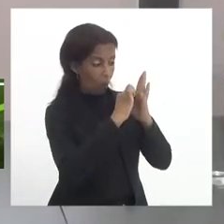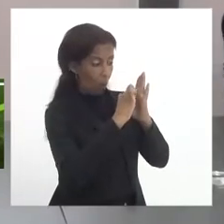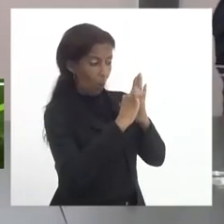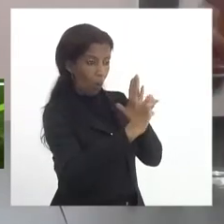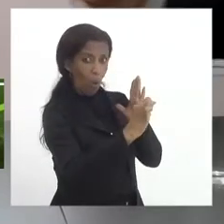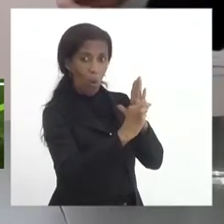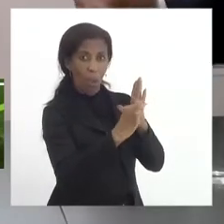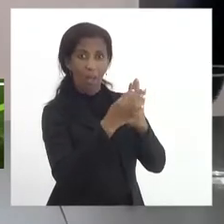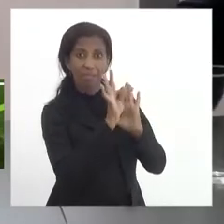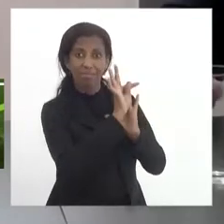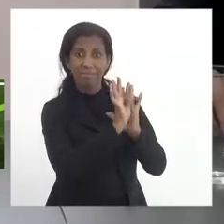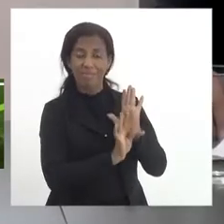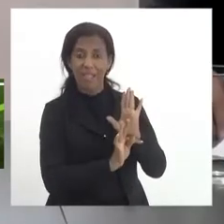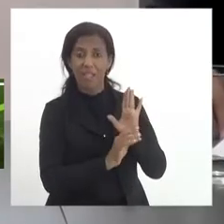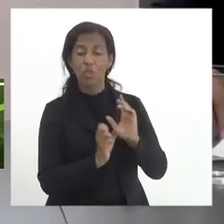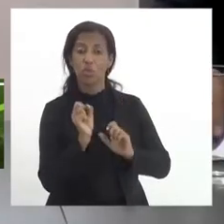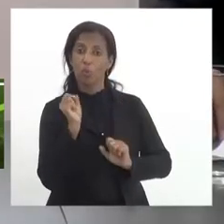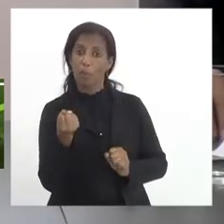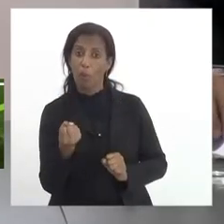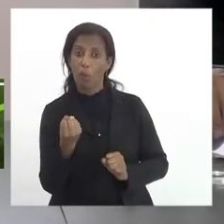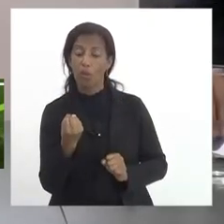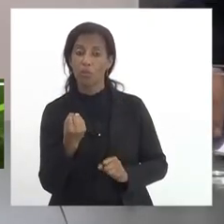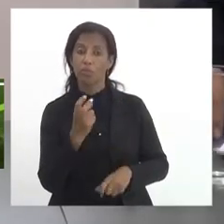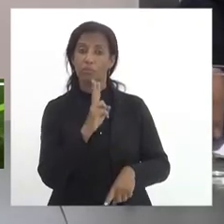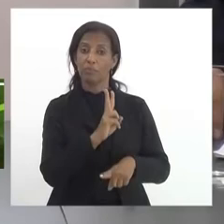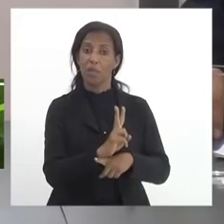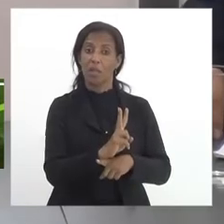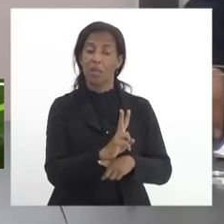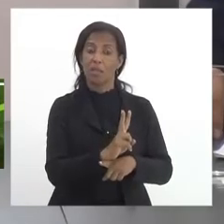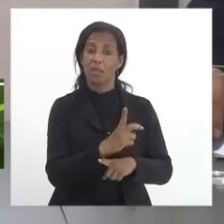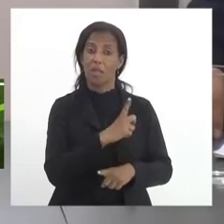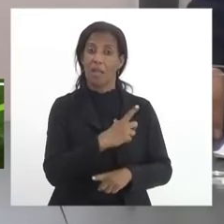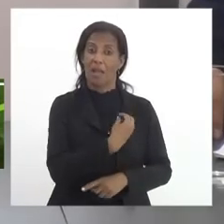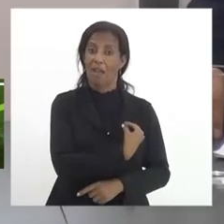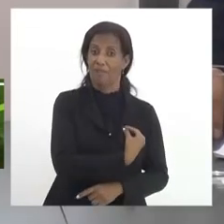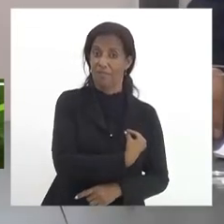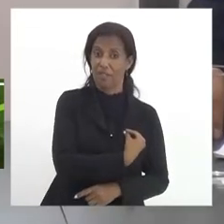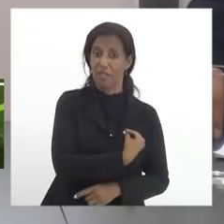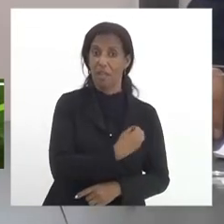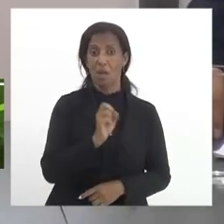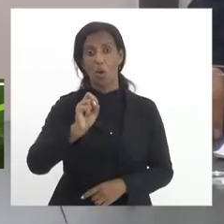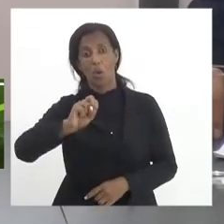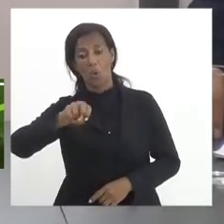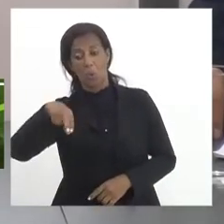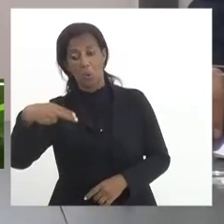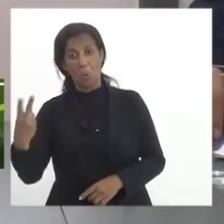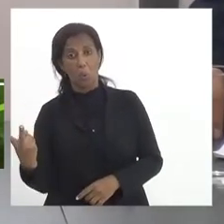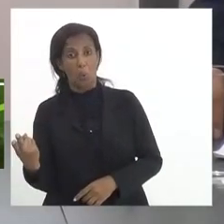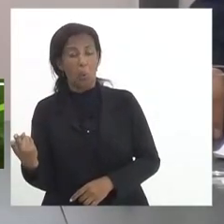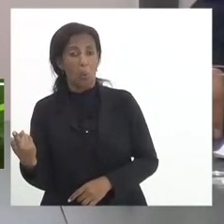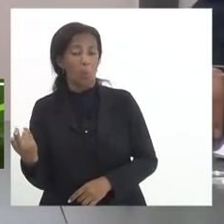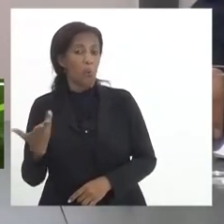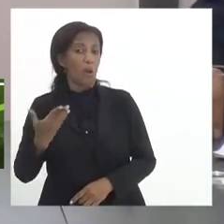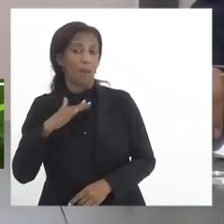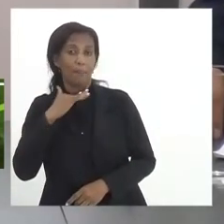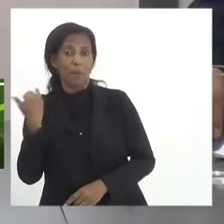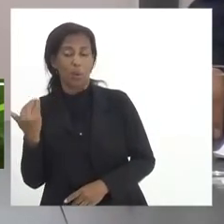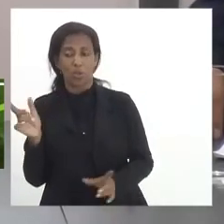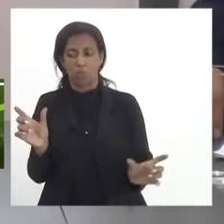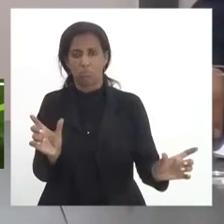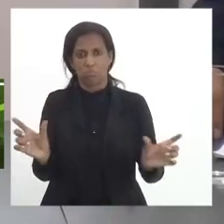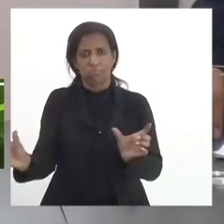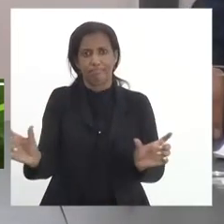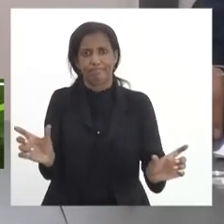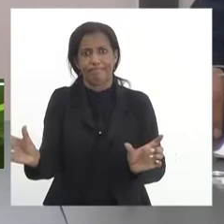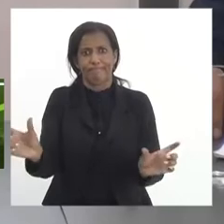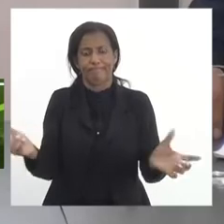usada para a defesa da vida do nascituro, e a mesma linha constitucional pode ser usada na defesa de